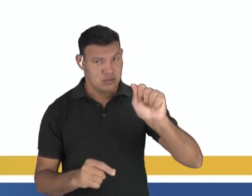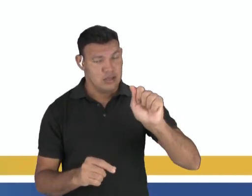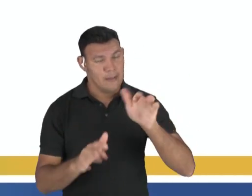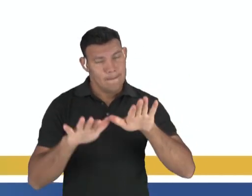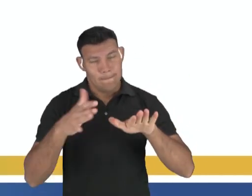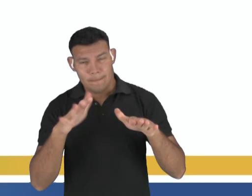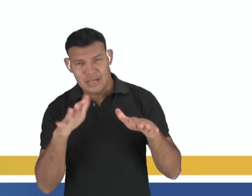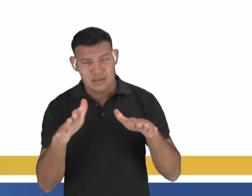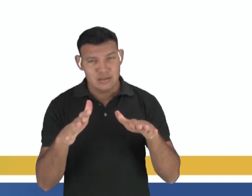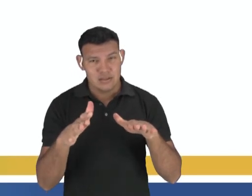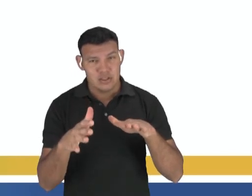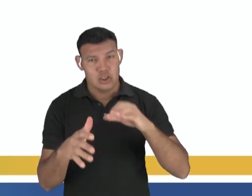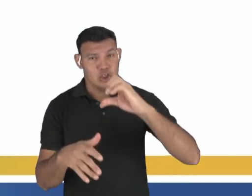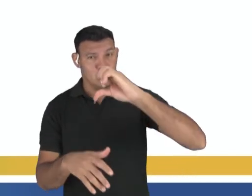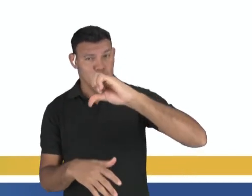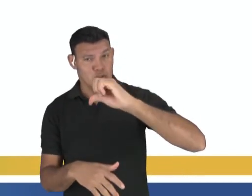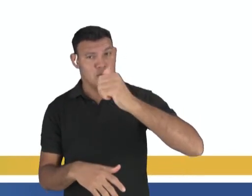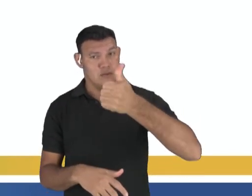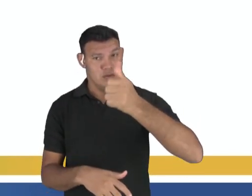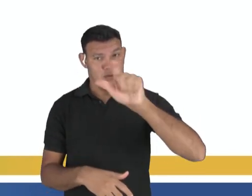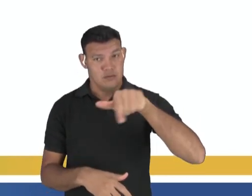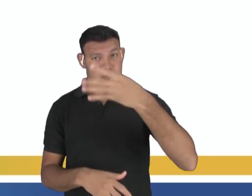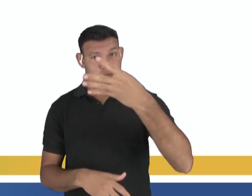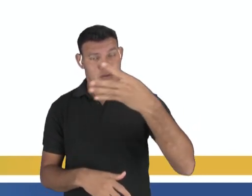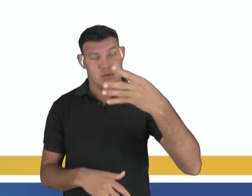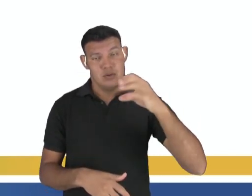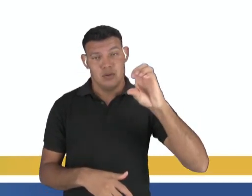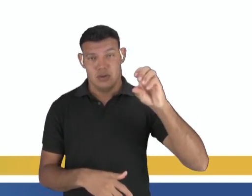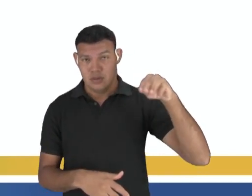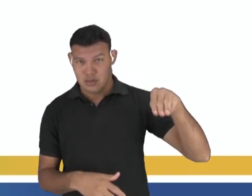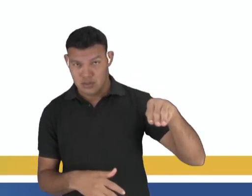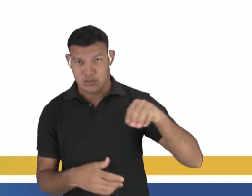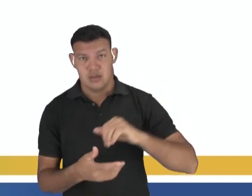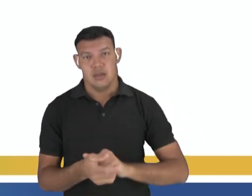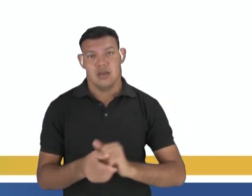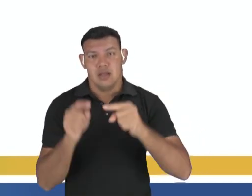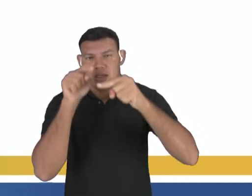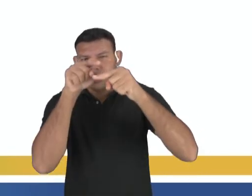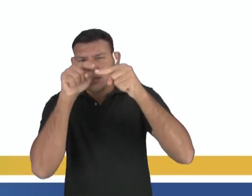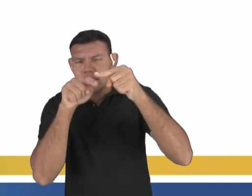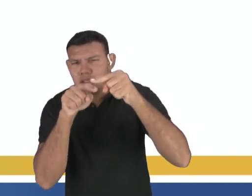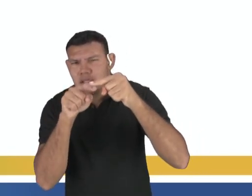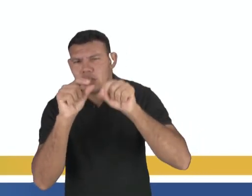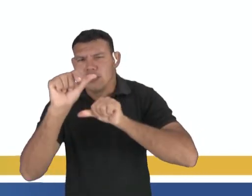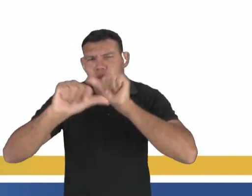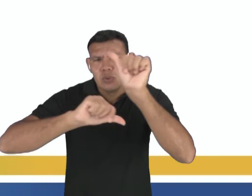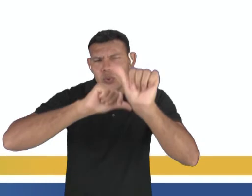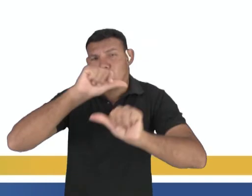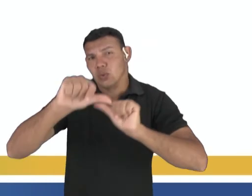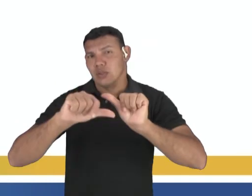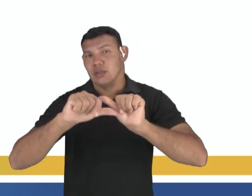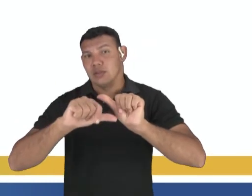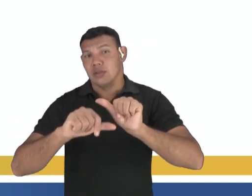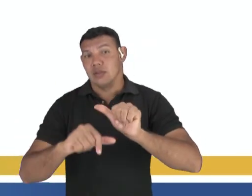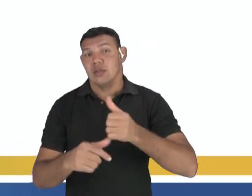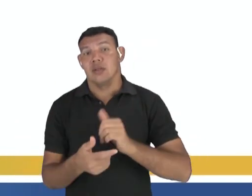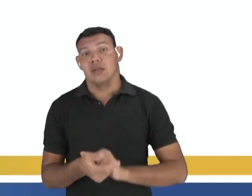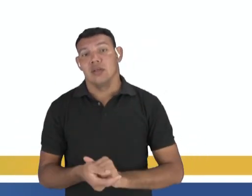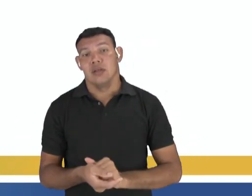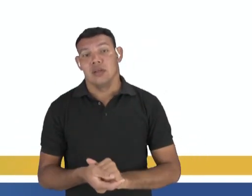vale aproximadamente 91,44. Então, para eu dividir, no caso, para eu